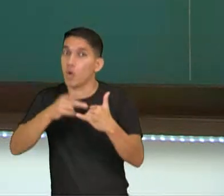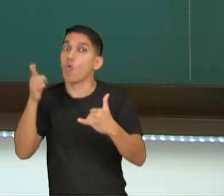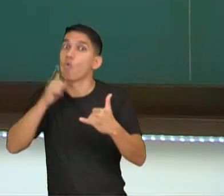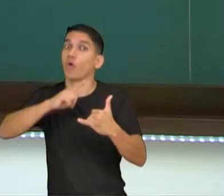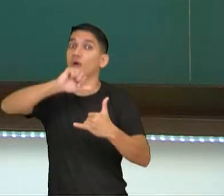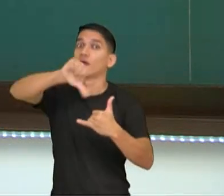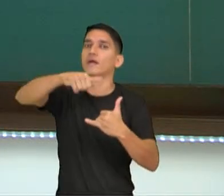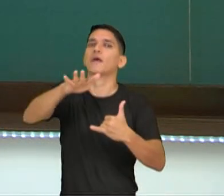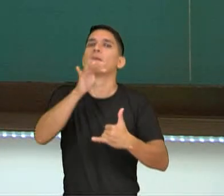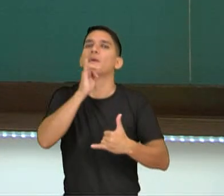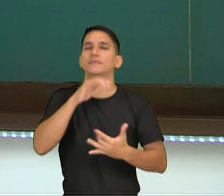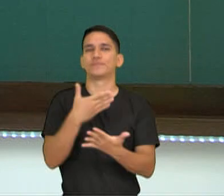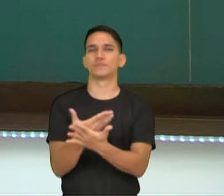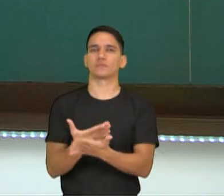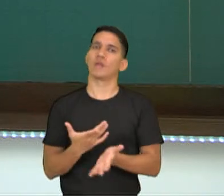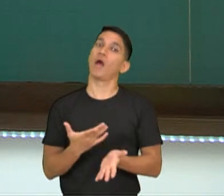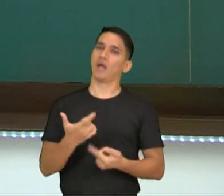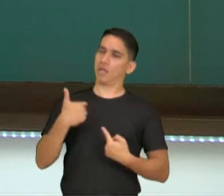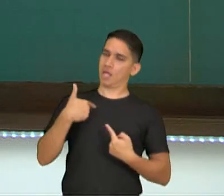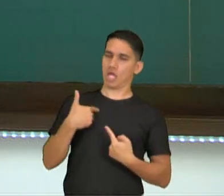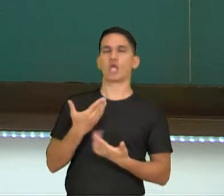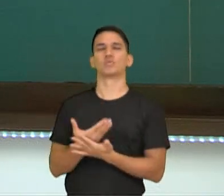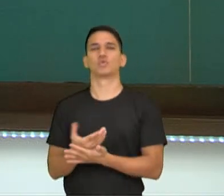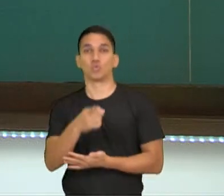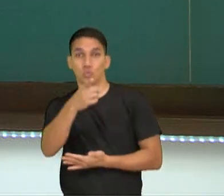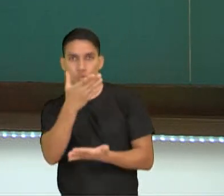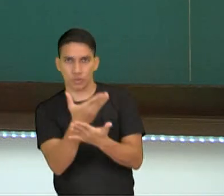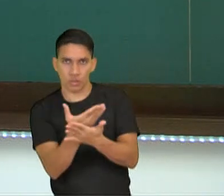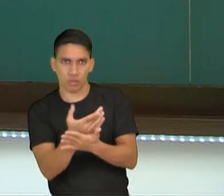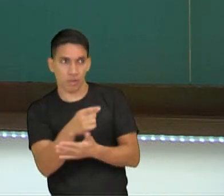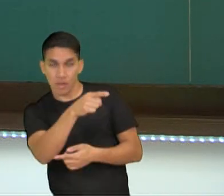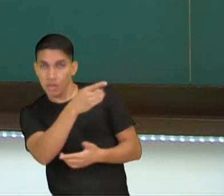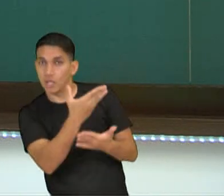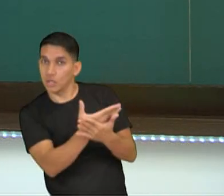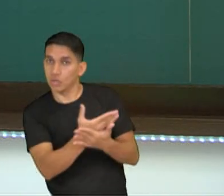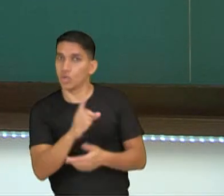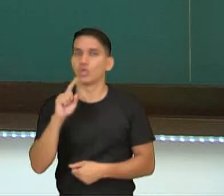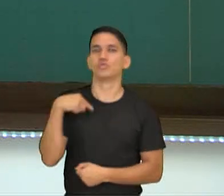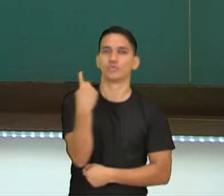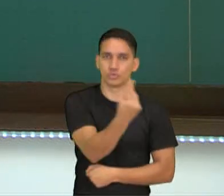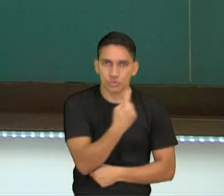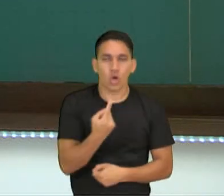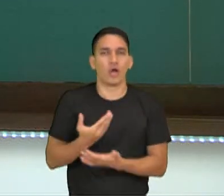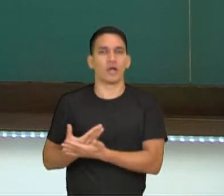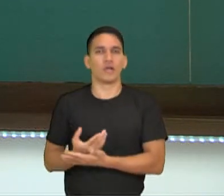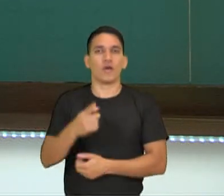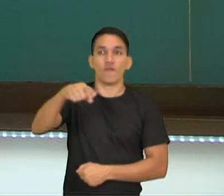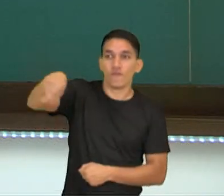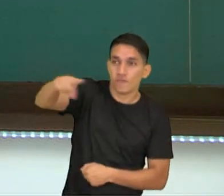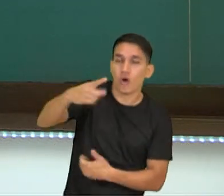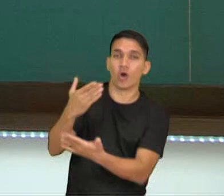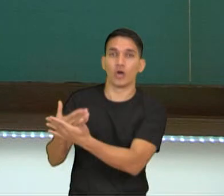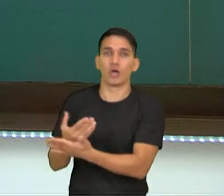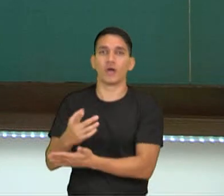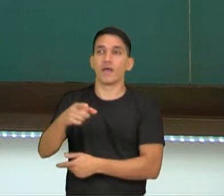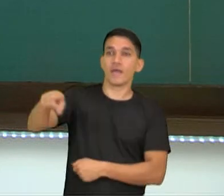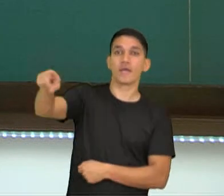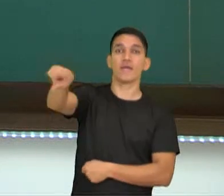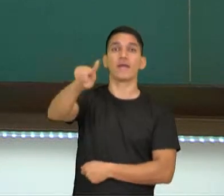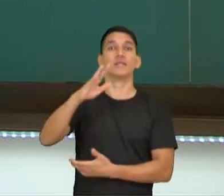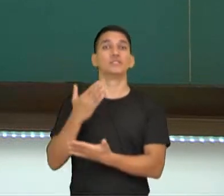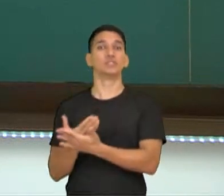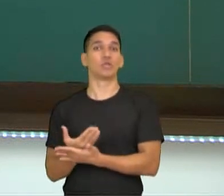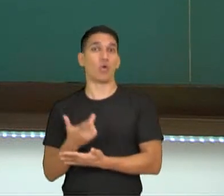Quando eu digo estudo, opa, eu estudo, tu estudas, ele estuda, nós estudamos, vós estudais, eles estudam. Eu